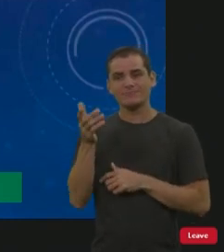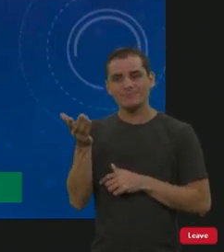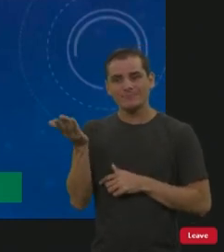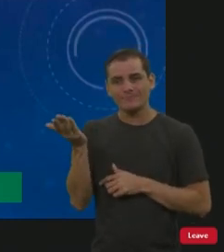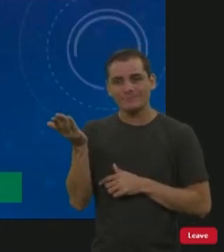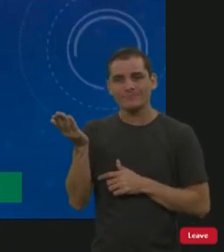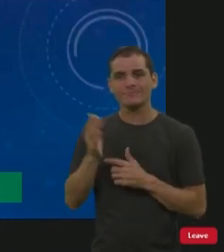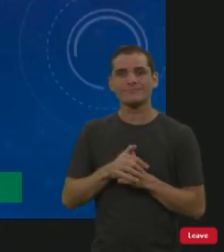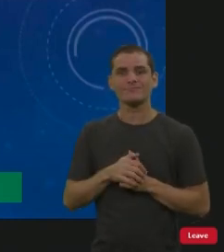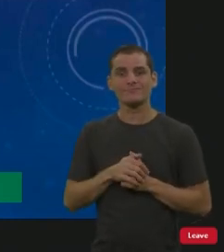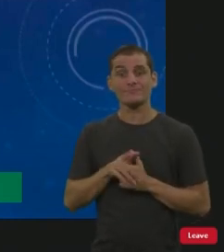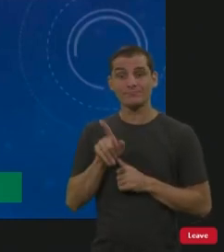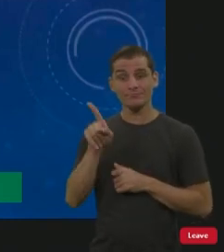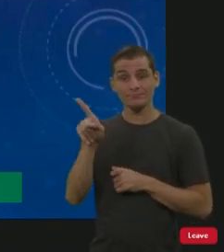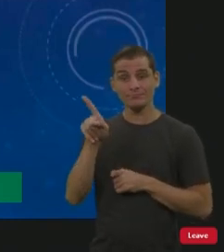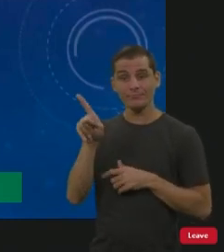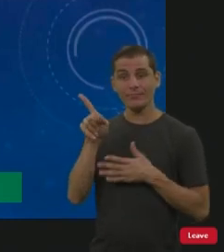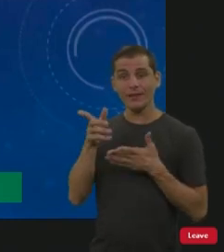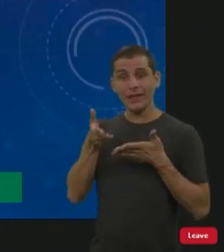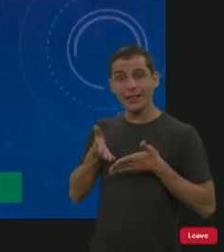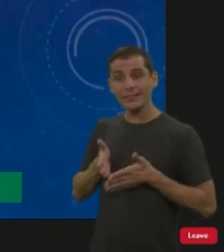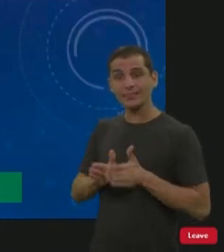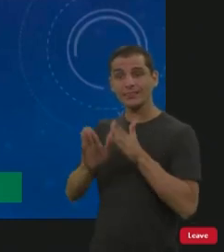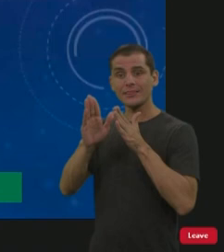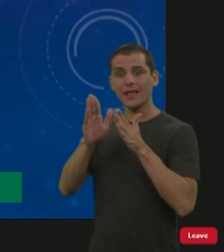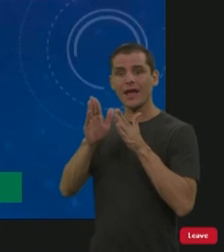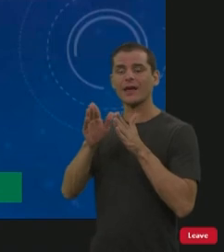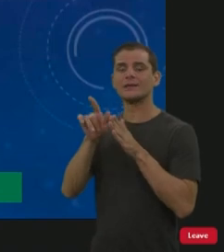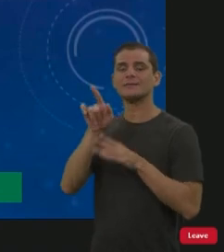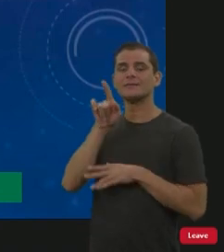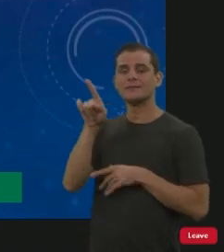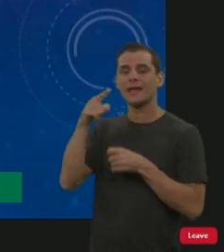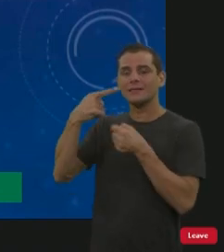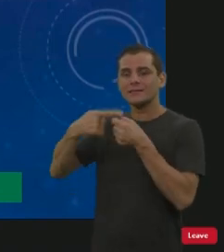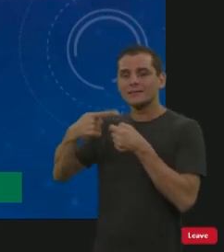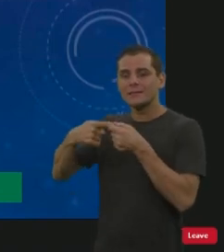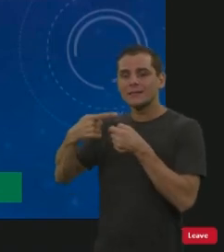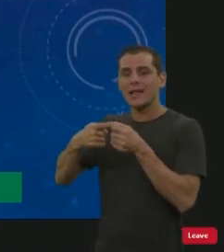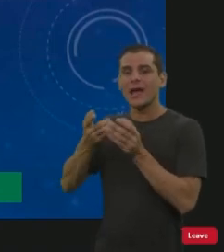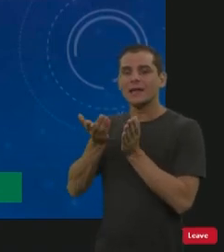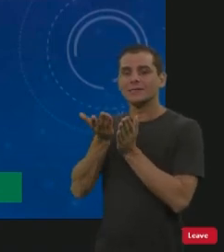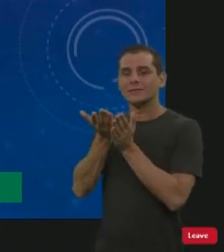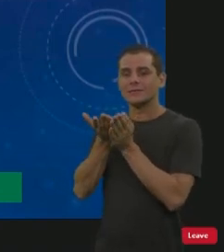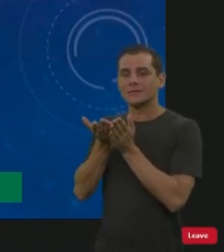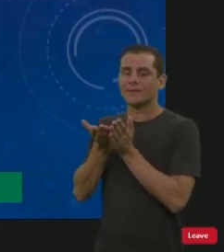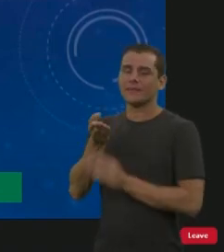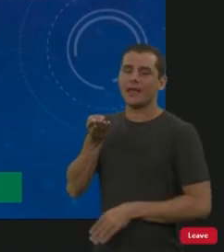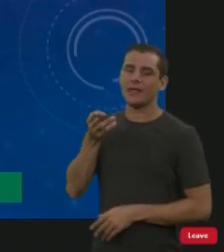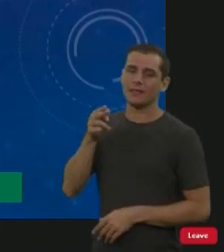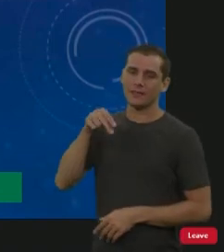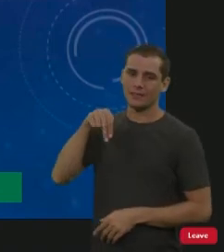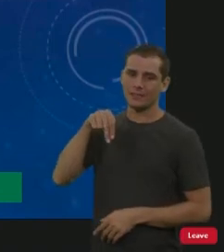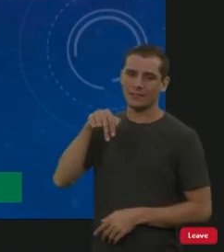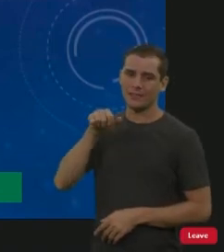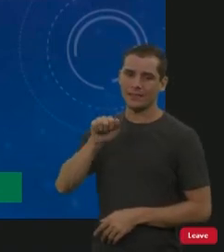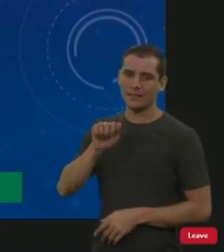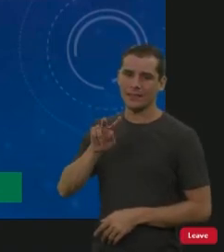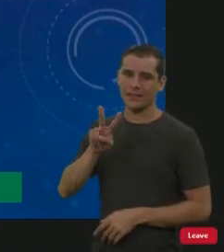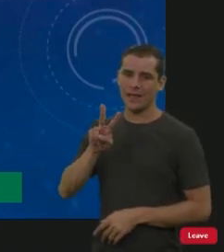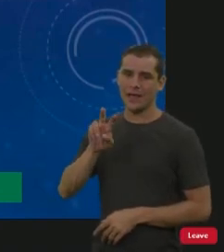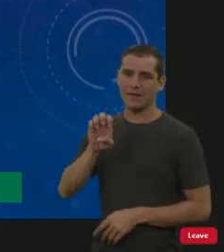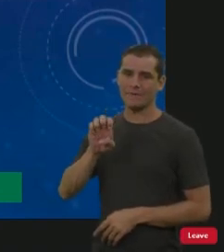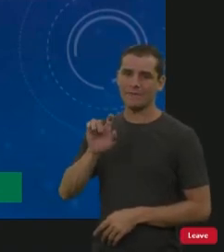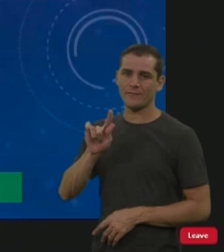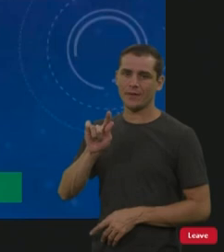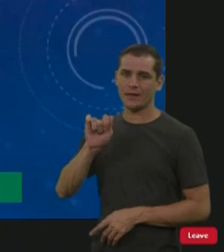Coincidentemente ou não, ele é natural de Navegantes, Santa Catarina, mas hoje ele mora aqui em São Paulo. Né? E hoje ele está aqui em